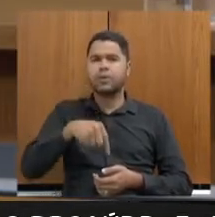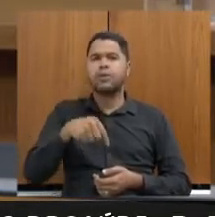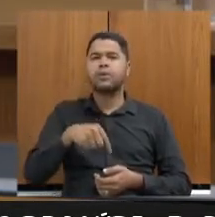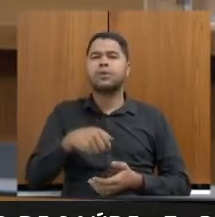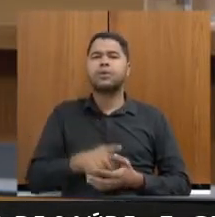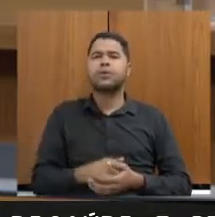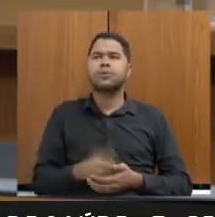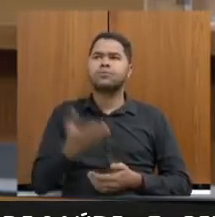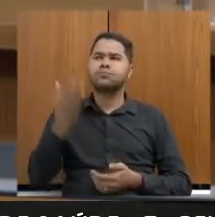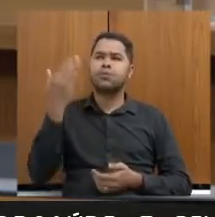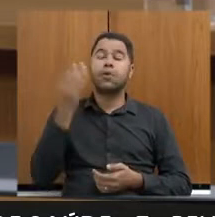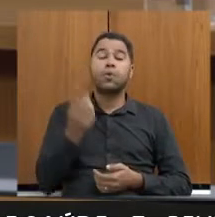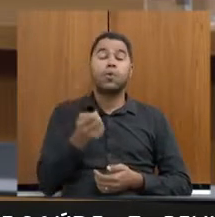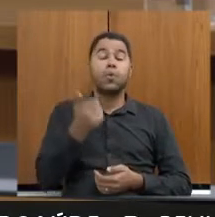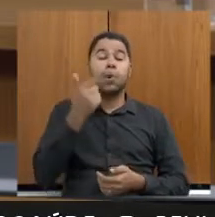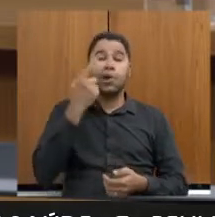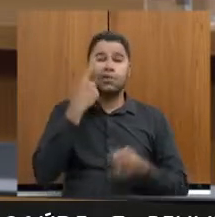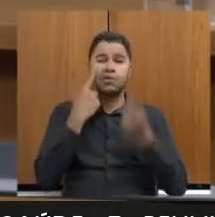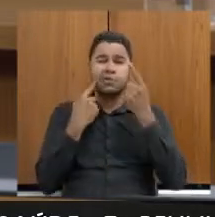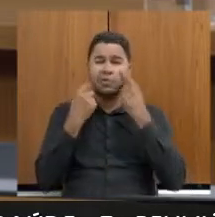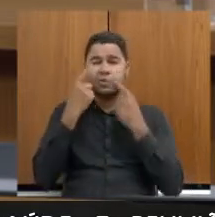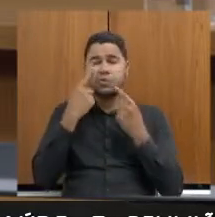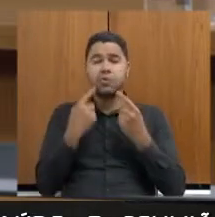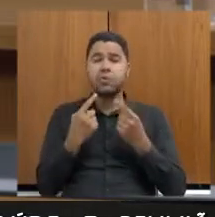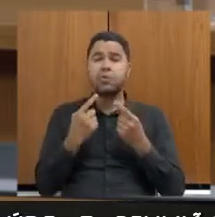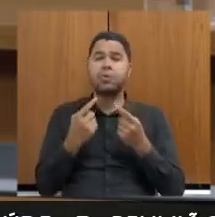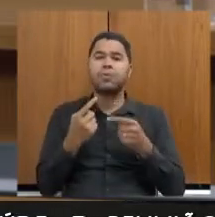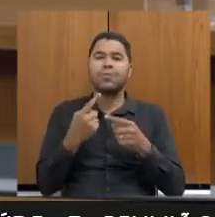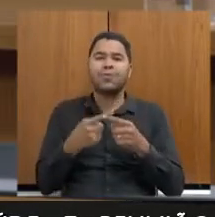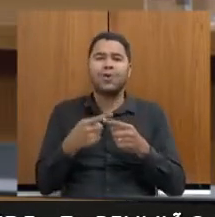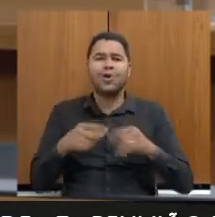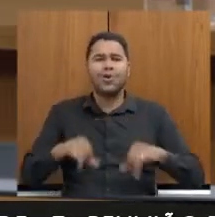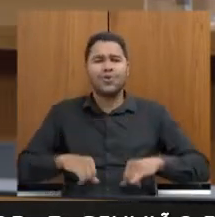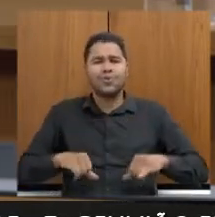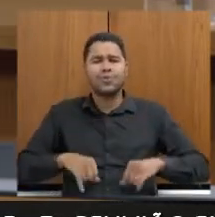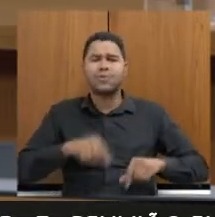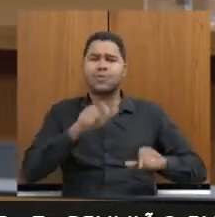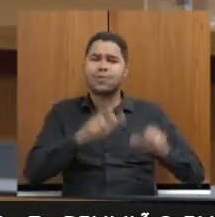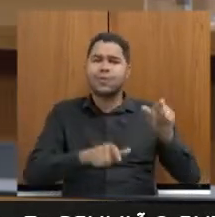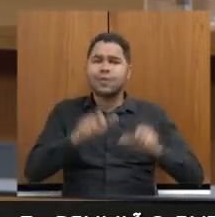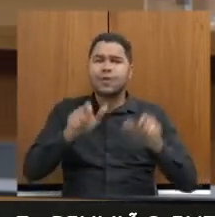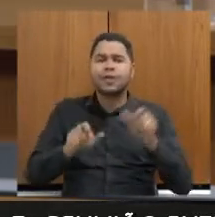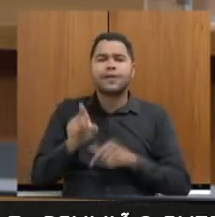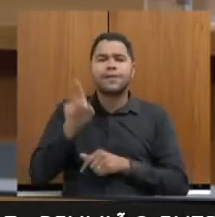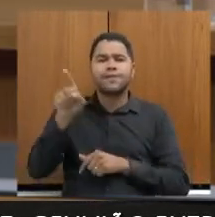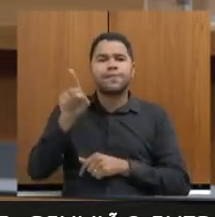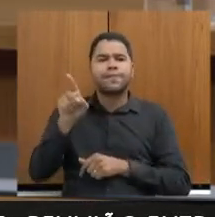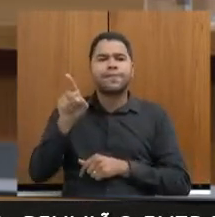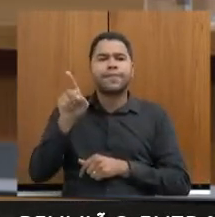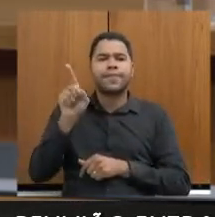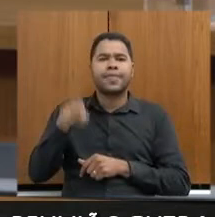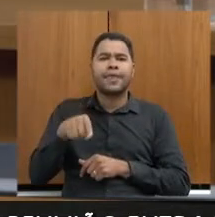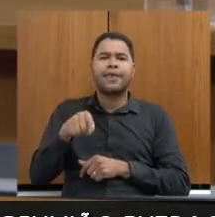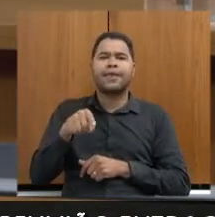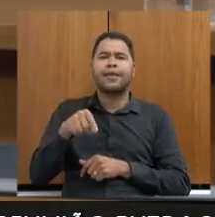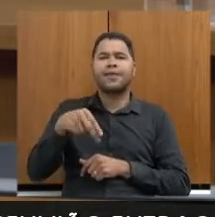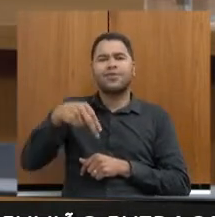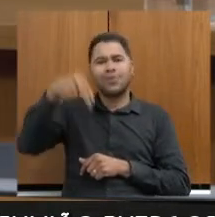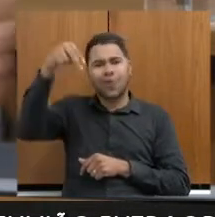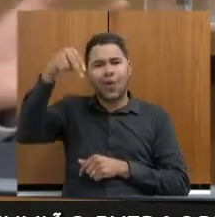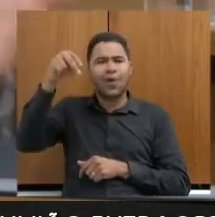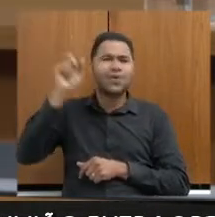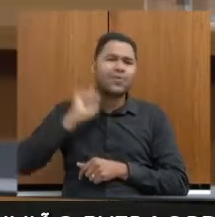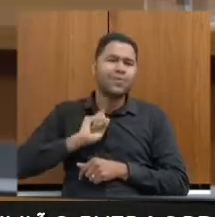dessa casa que outro dia quase chorou aqui falar e do sofrimento das pessoas lá de Chapada do Norte de